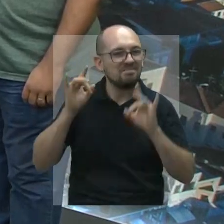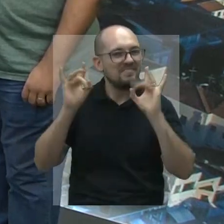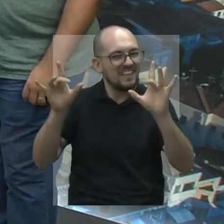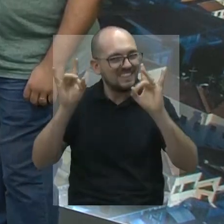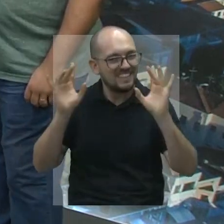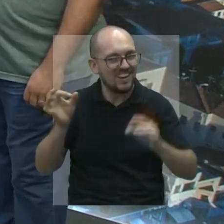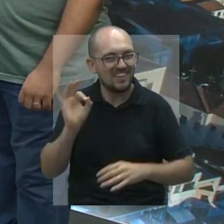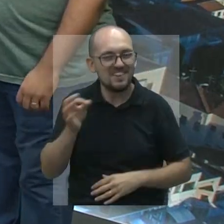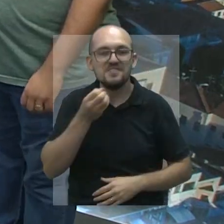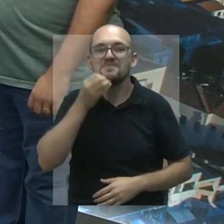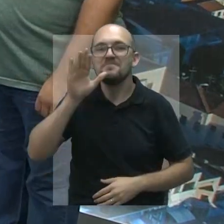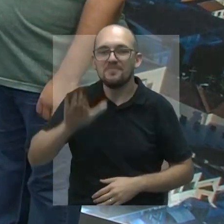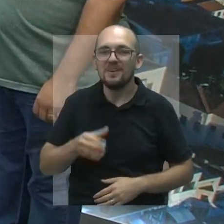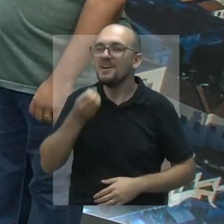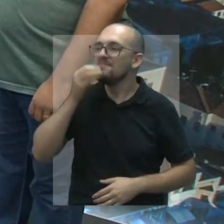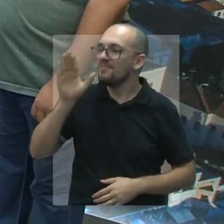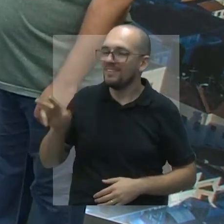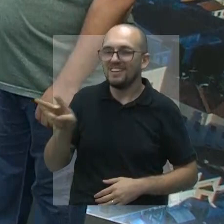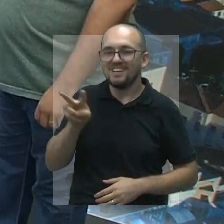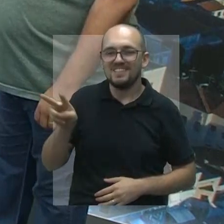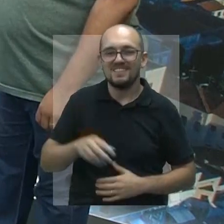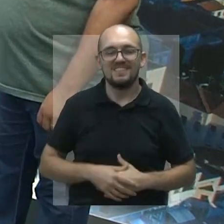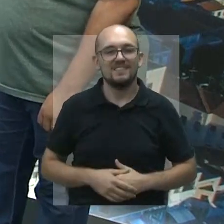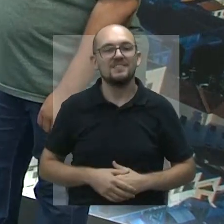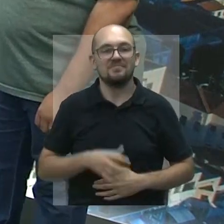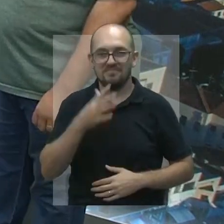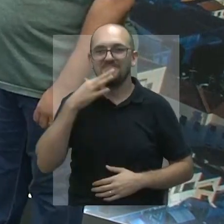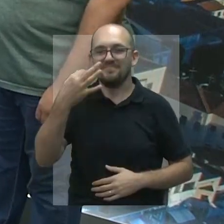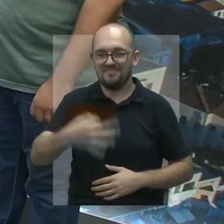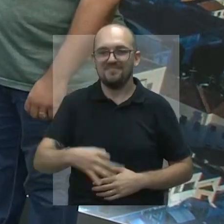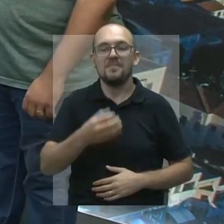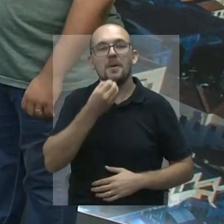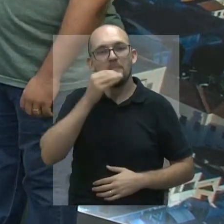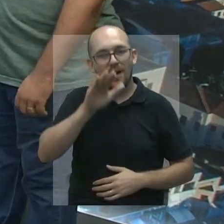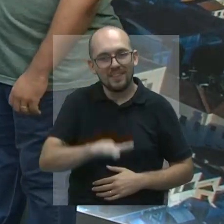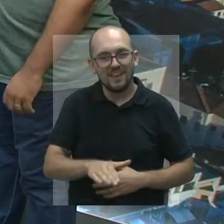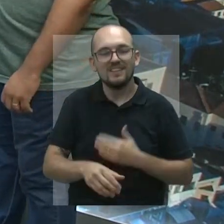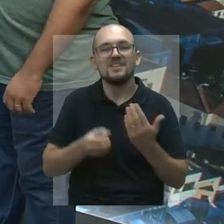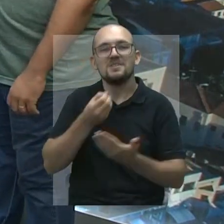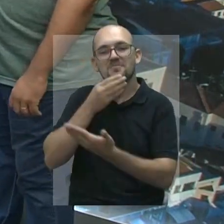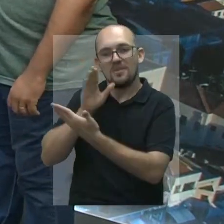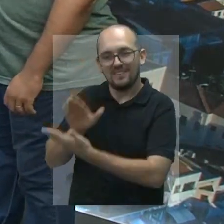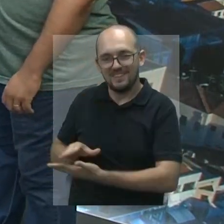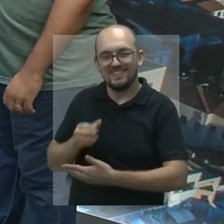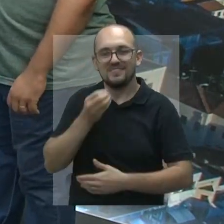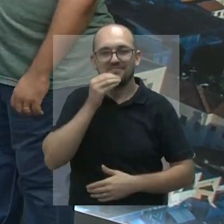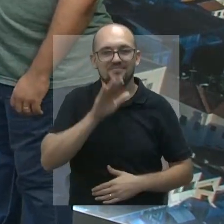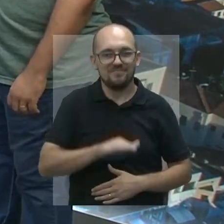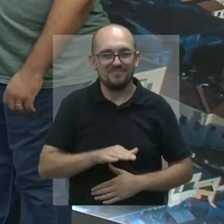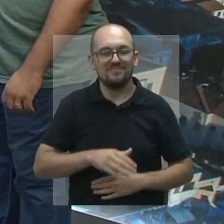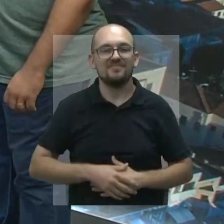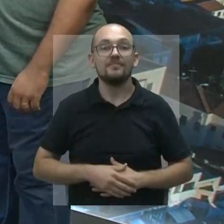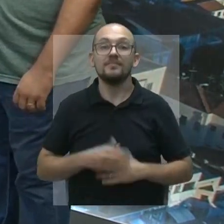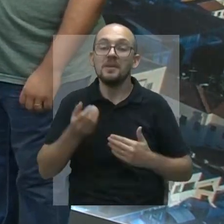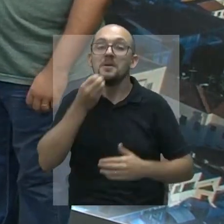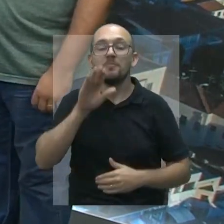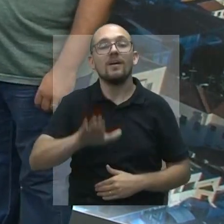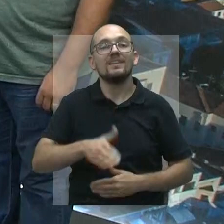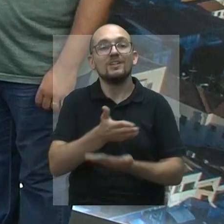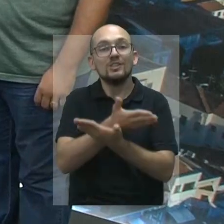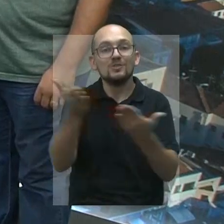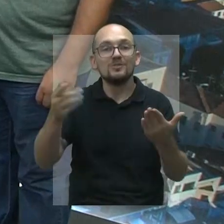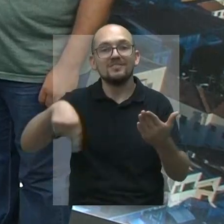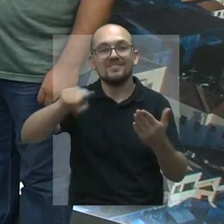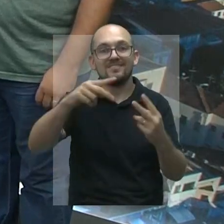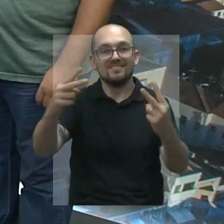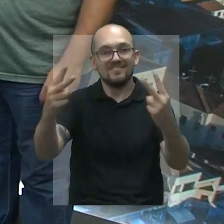especial aqui. Boa tarde para você e boa tarde ao Paulino também. Com certeza, muito boa tarde, Ângelo, boa tarde ao presidente do nosso Galo da Comarca e boa tarde a todos os